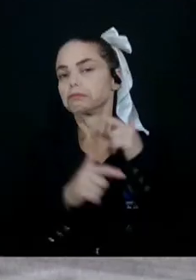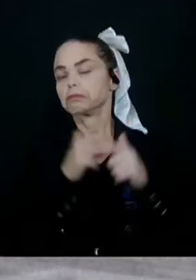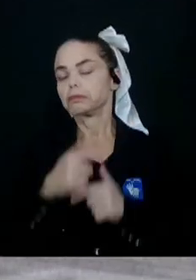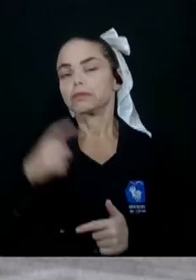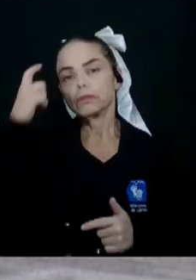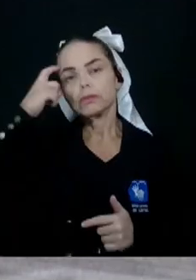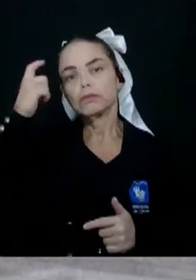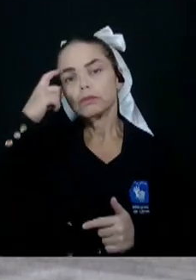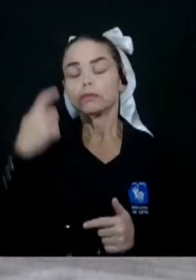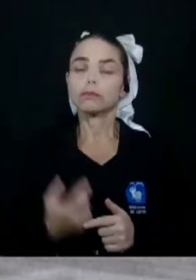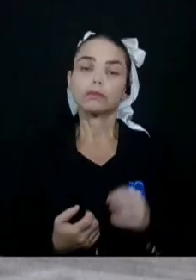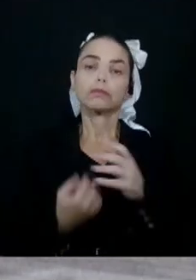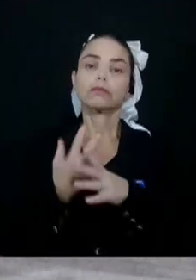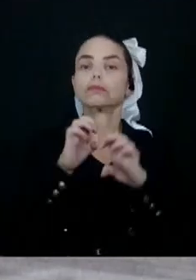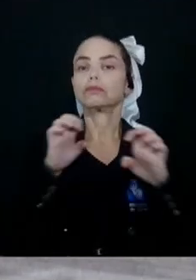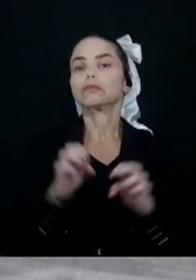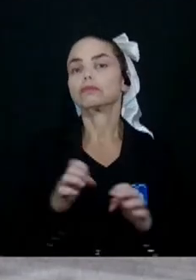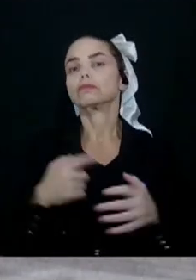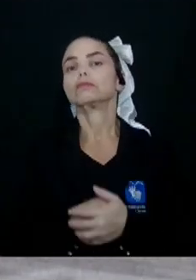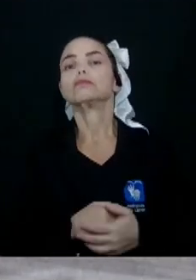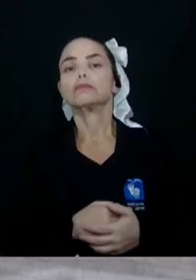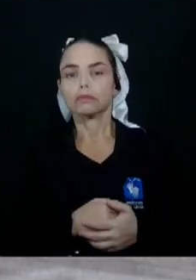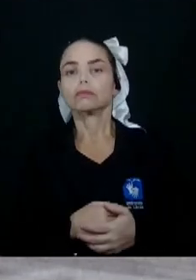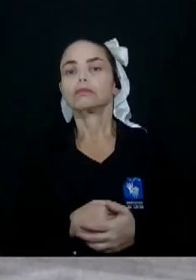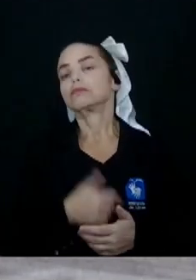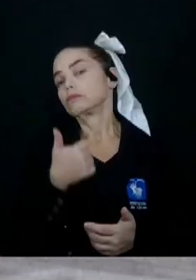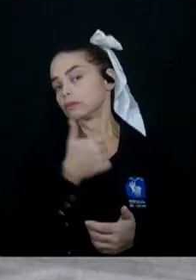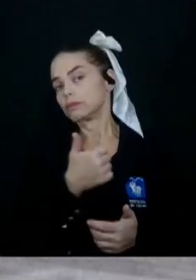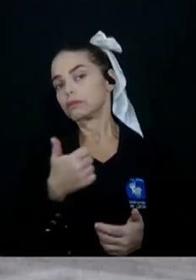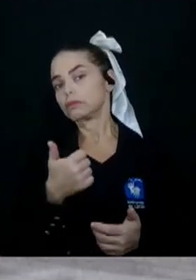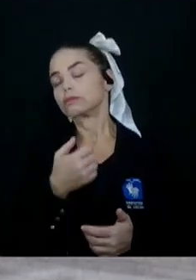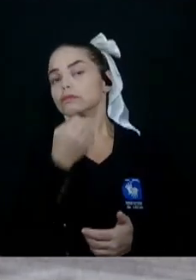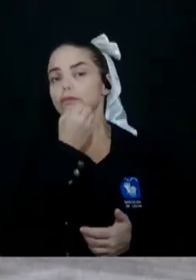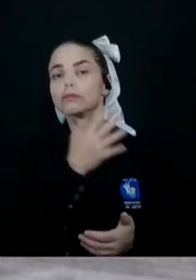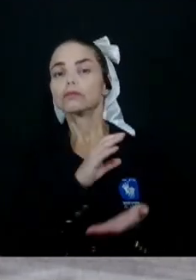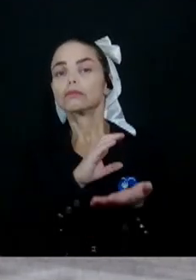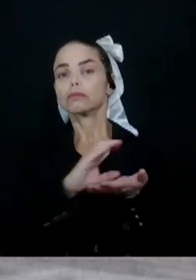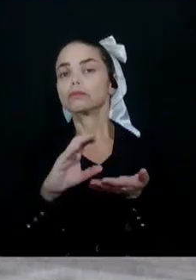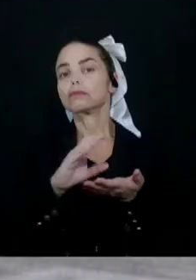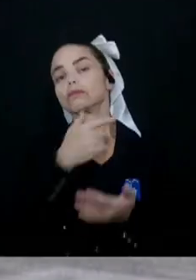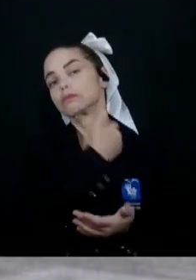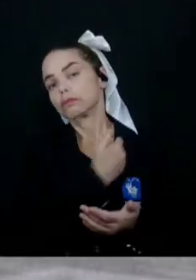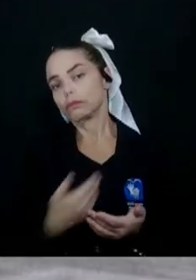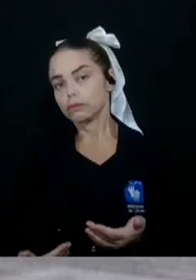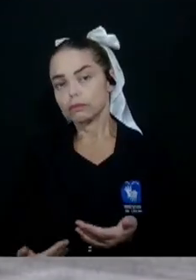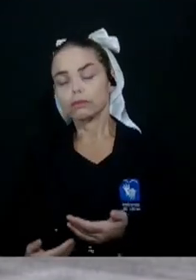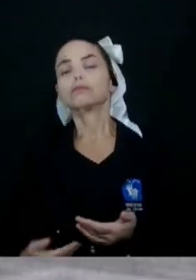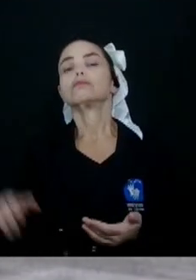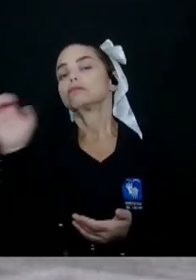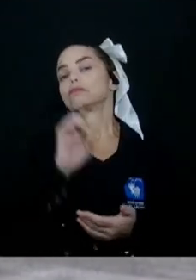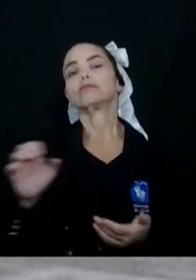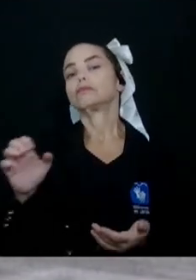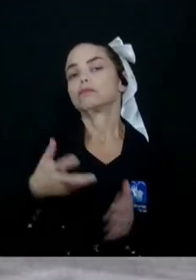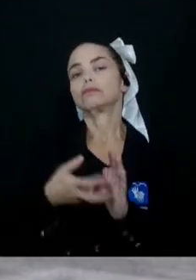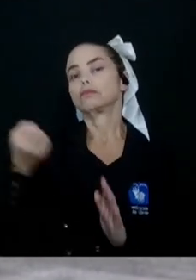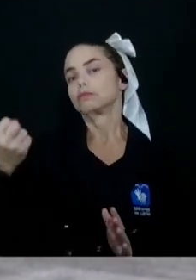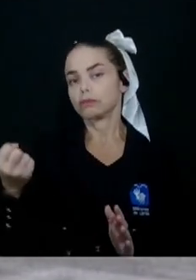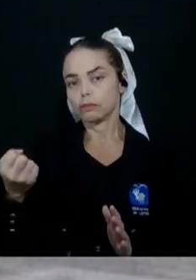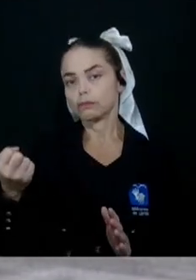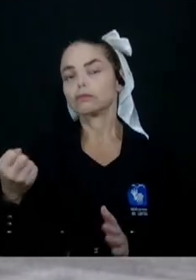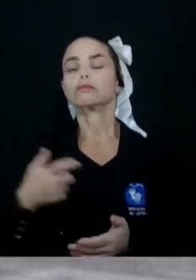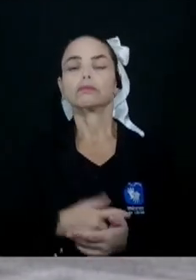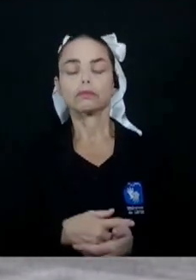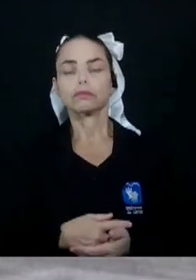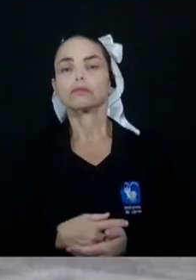estrutura dessa, pense que isso seja provido com recursos do governo, do Estado, e não retirar dinheiro que alimenta e